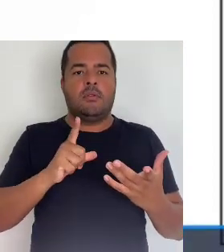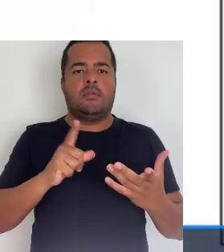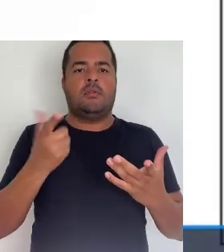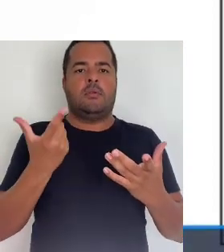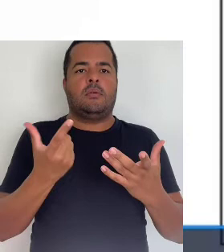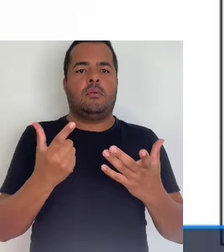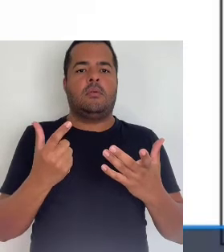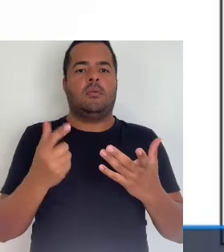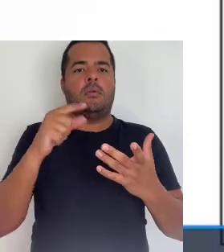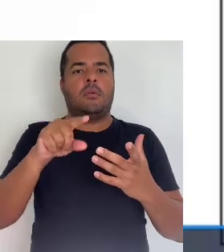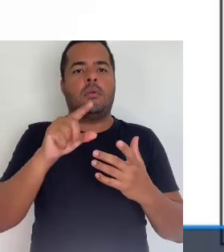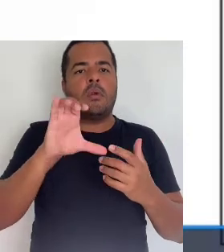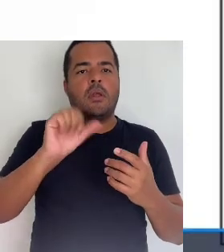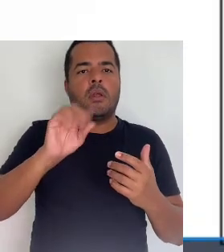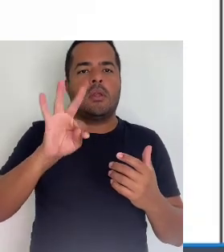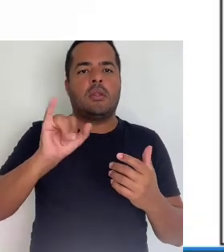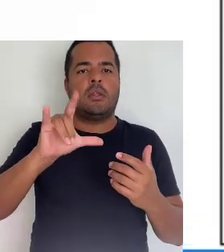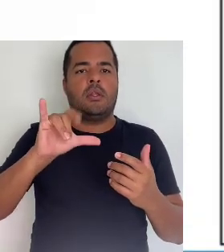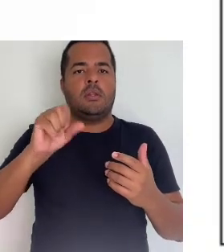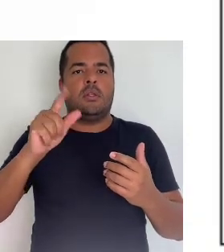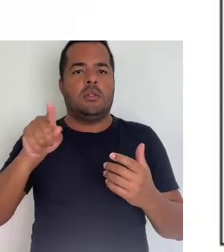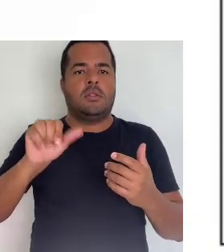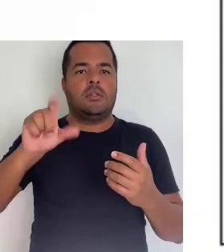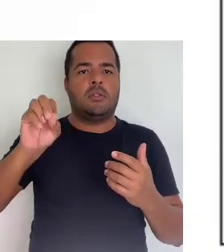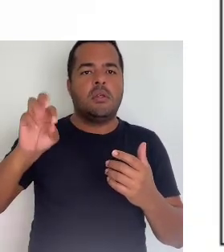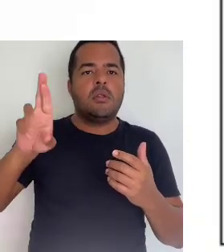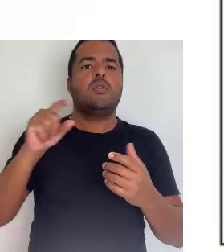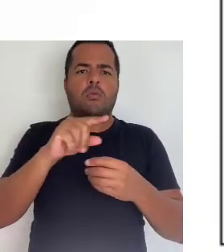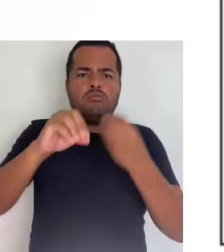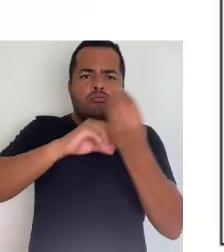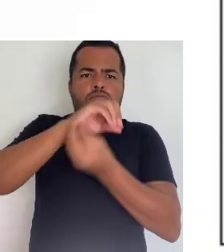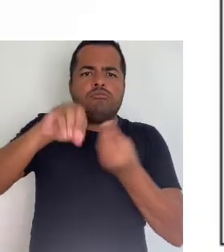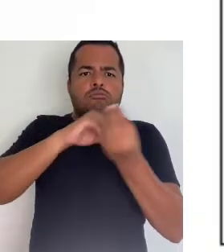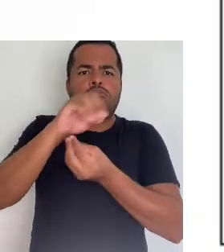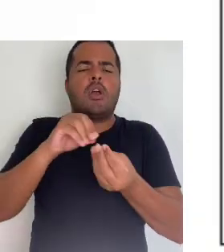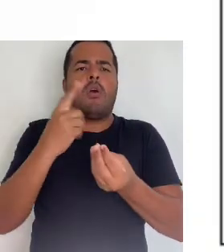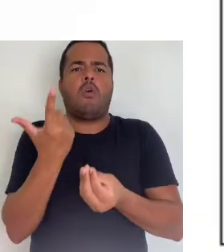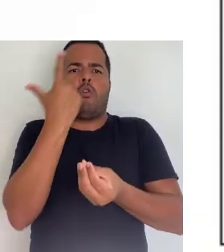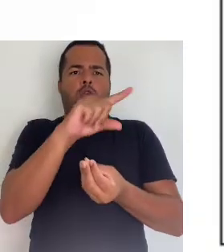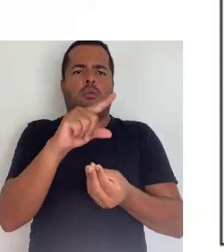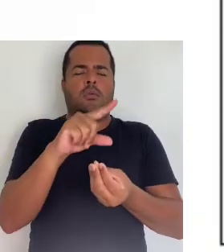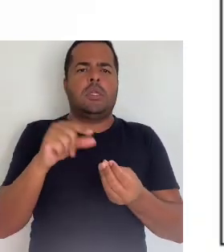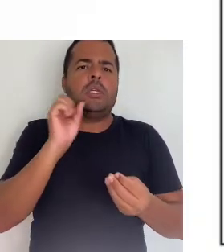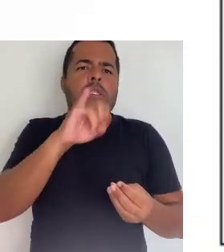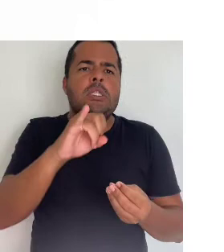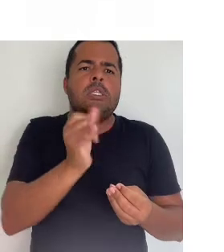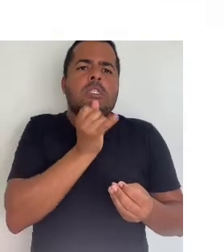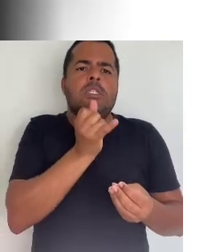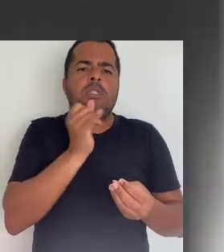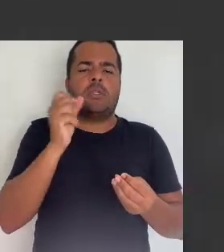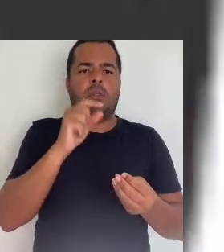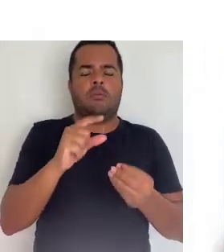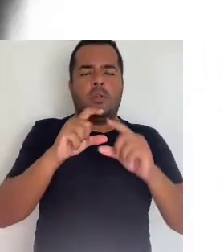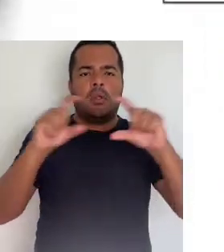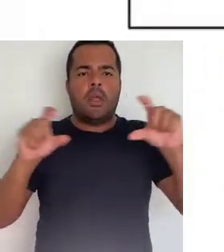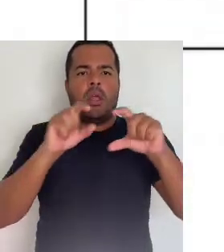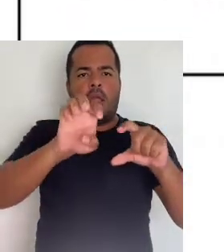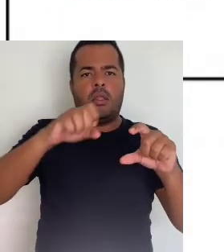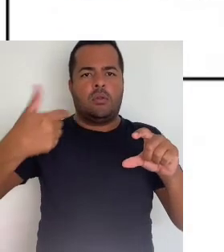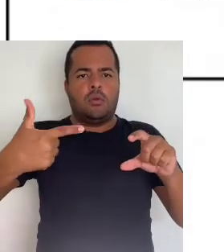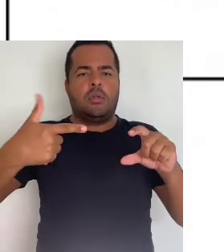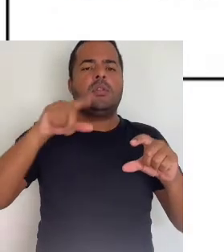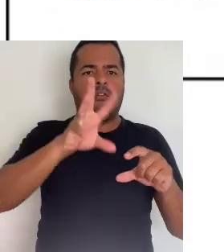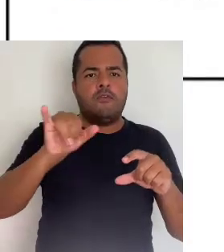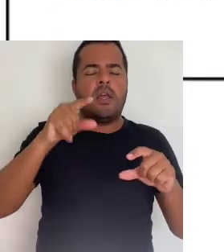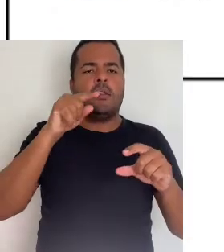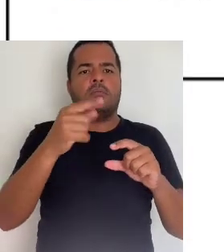aí você tem aí o catalisador sendo recuperado e o produto sendo formado. Se você tem, por exemplo,